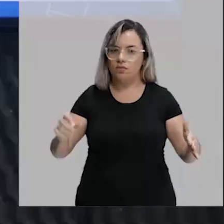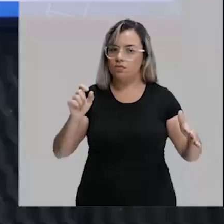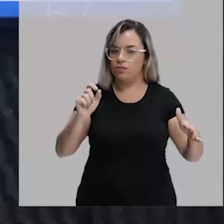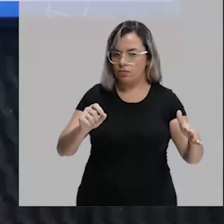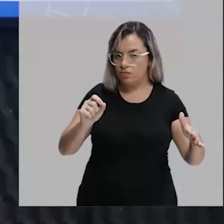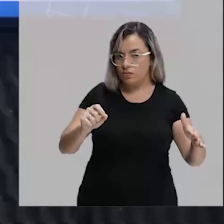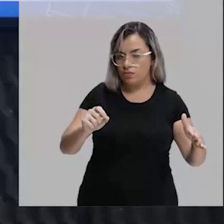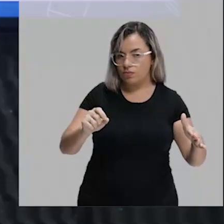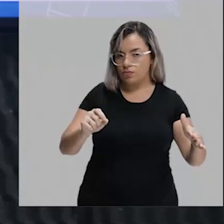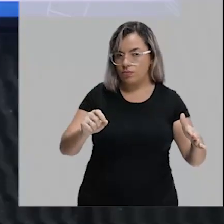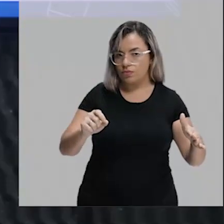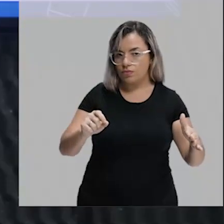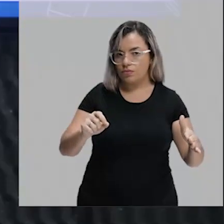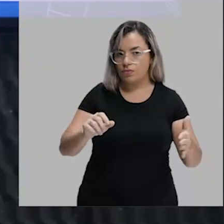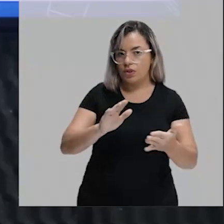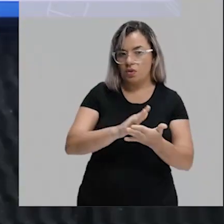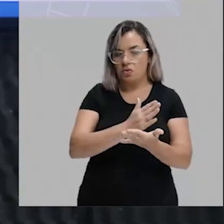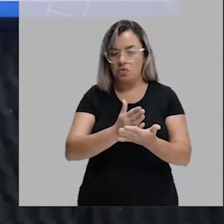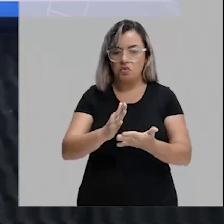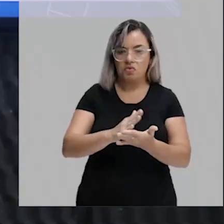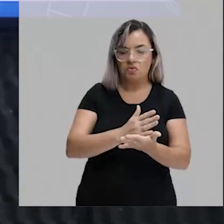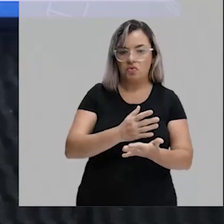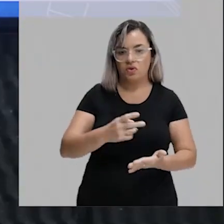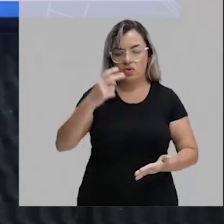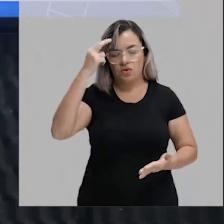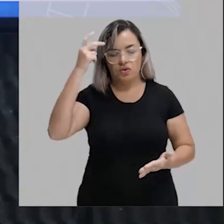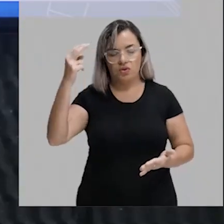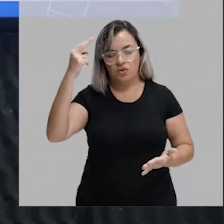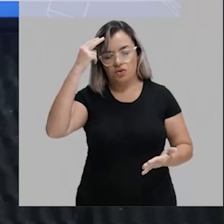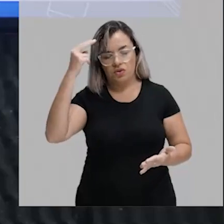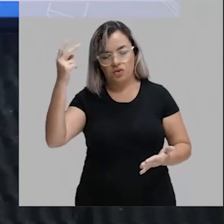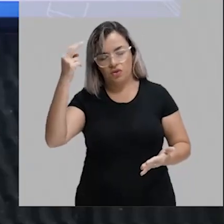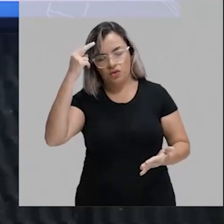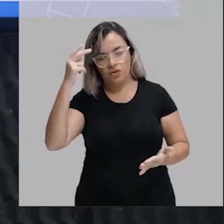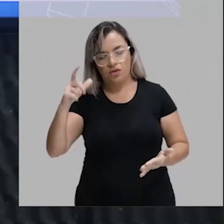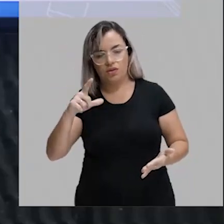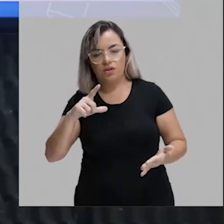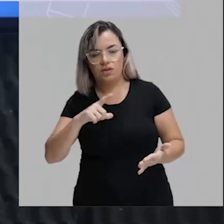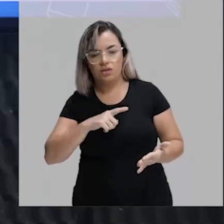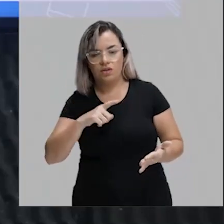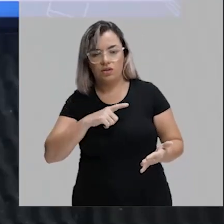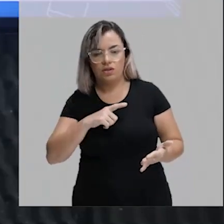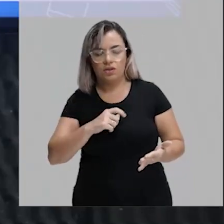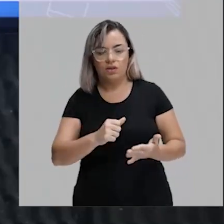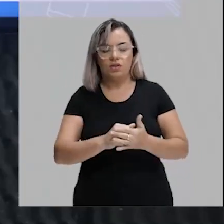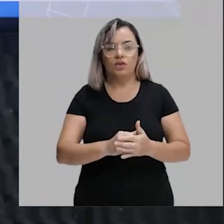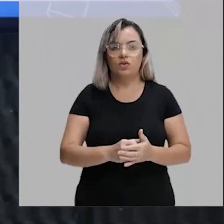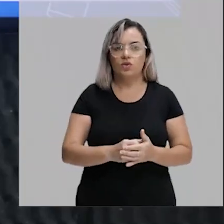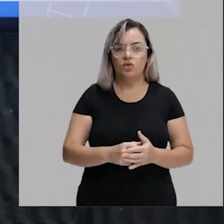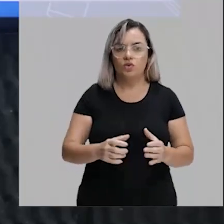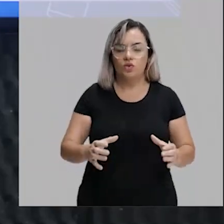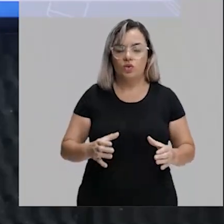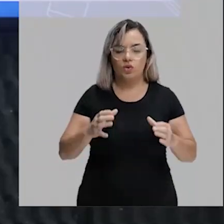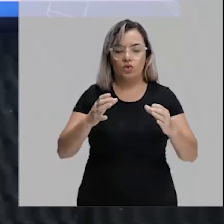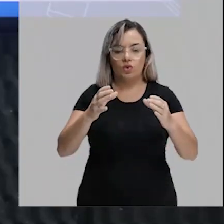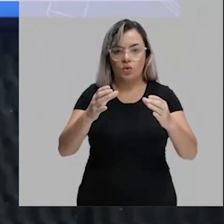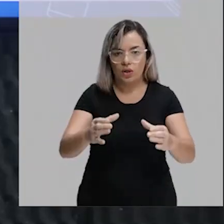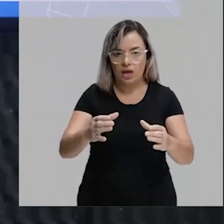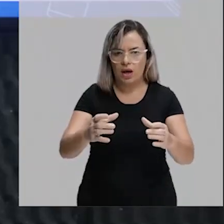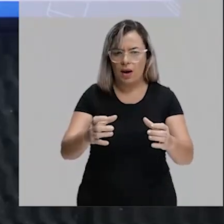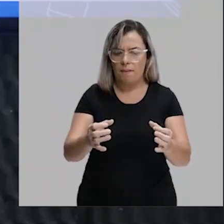alguns historiadores chegam a duvidar da existência de um centro de aperfeiçoamento náutico em